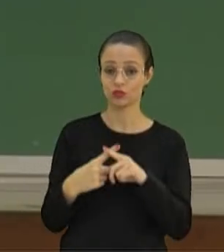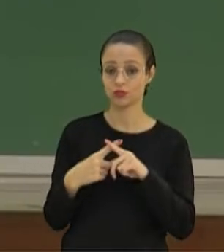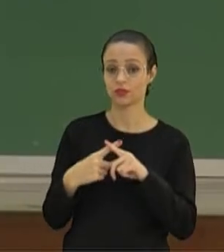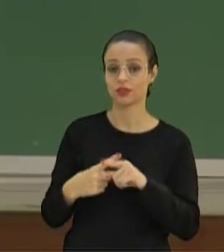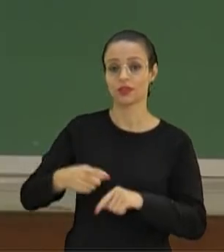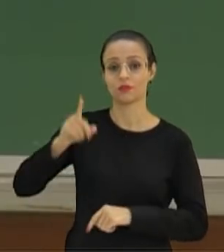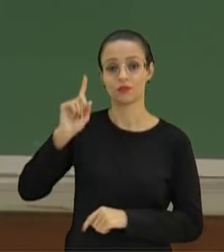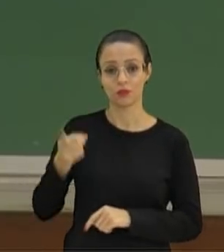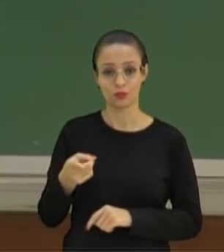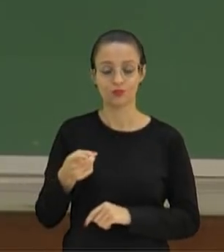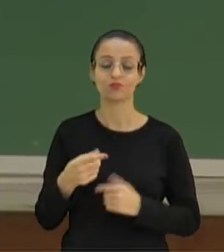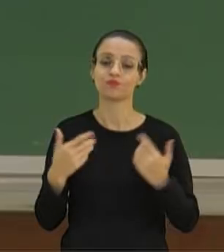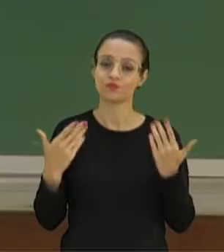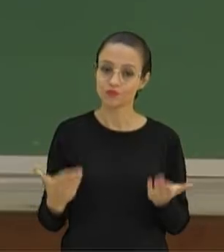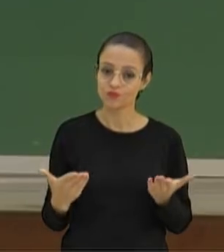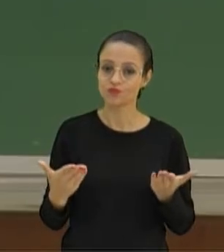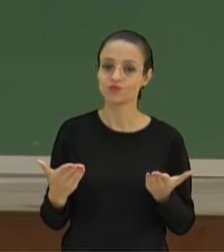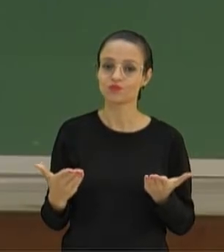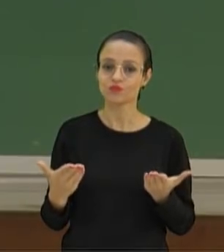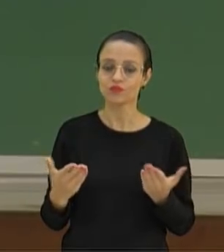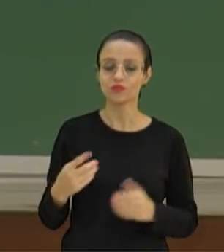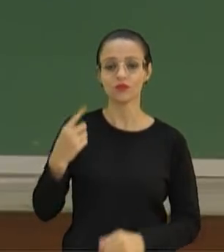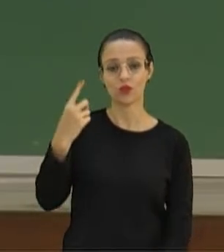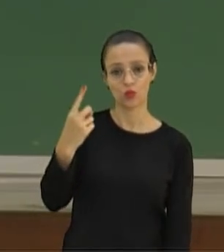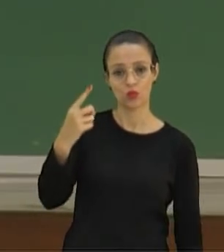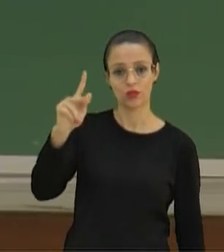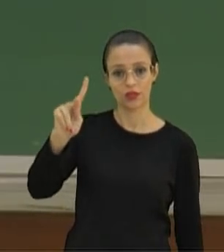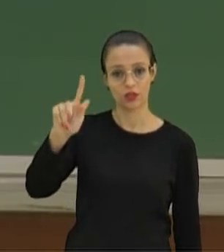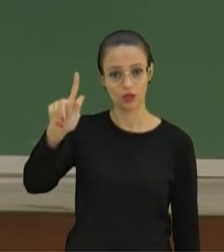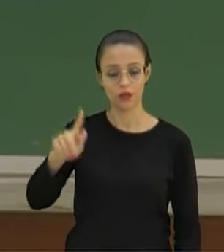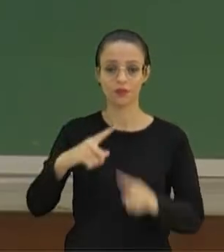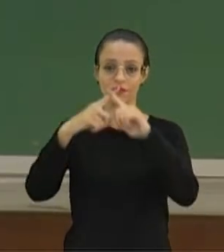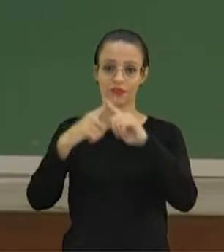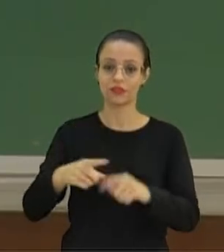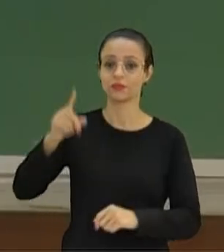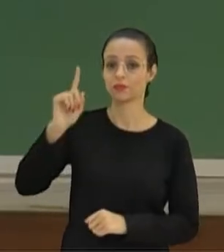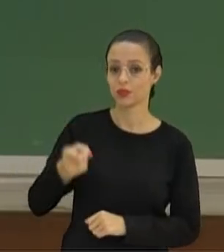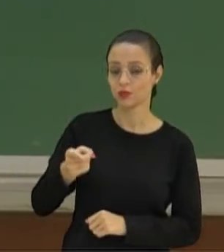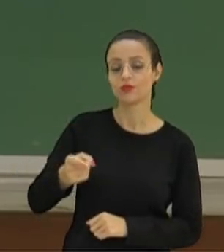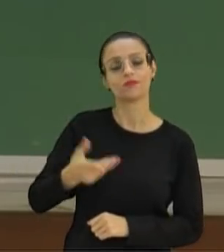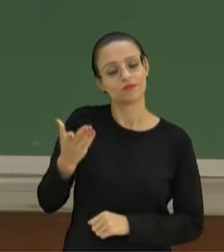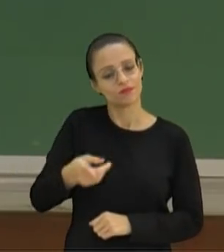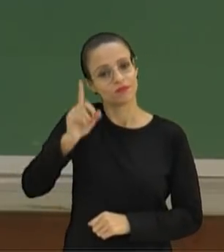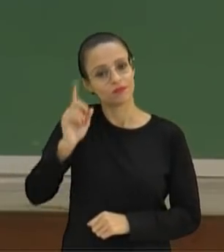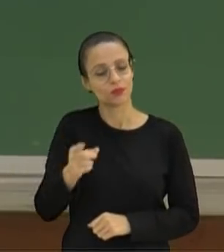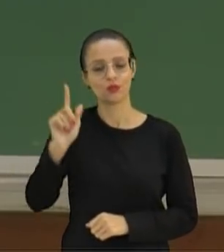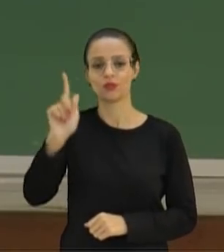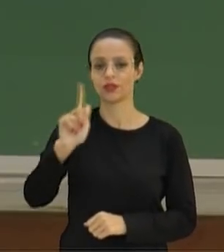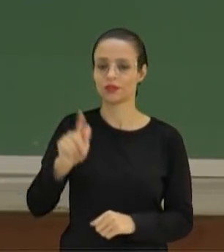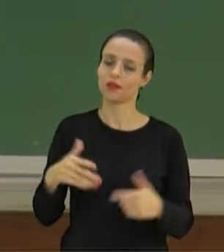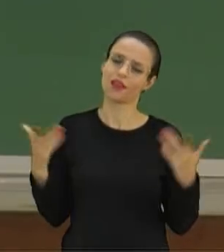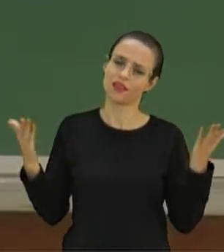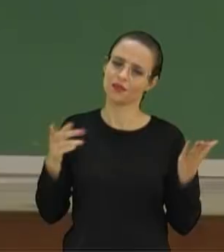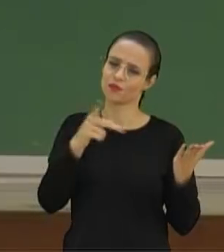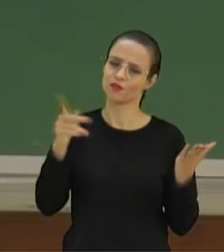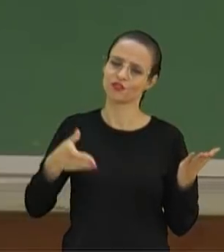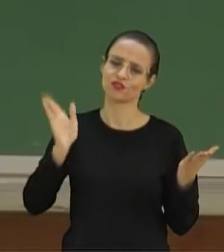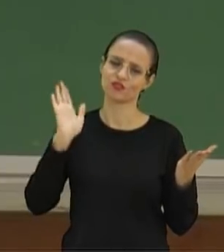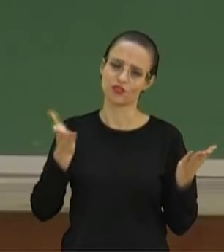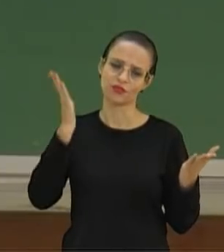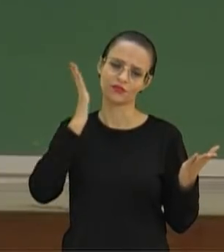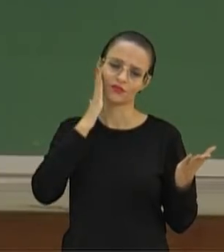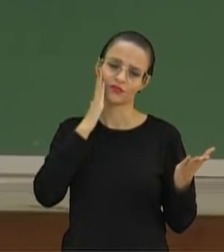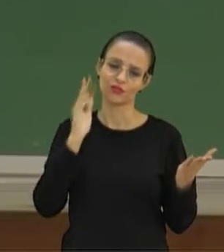por 1000. Então, 1 quilograma vezes 1000 vai dar 1000 gramas. Ah, prof, eu já sabia